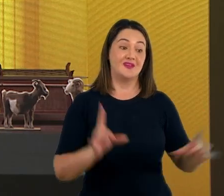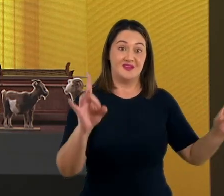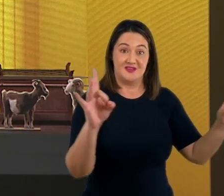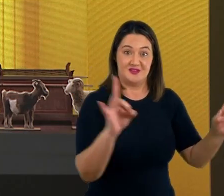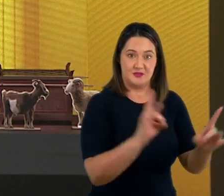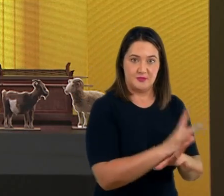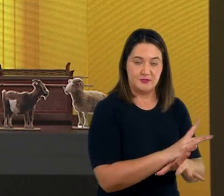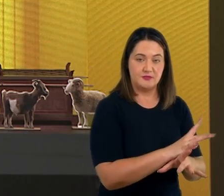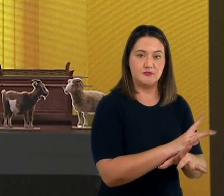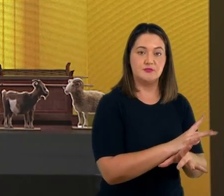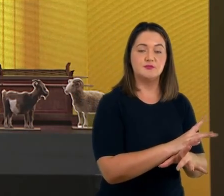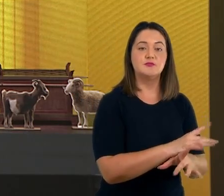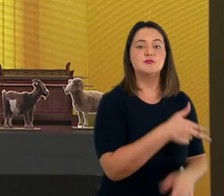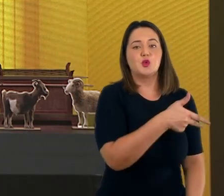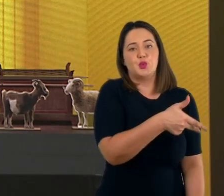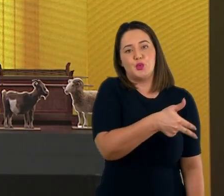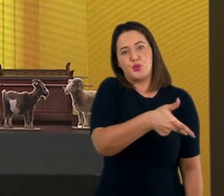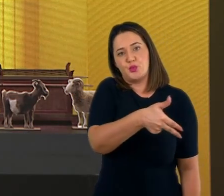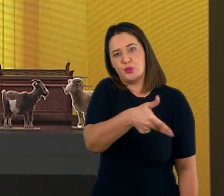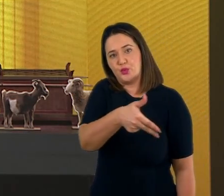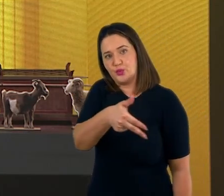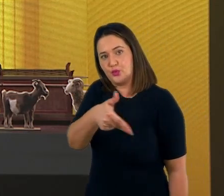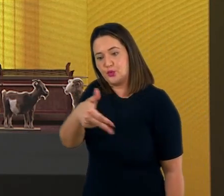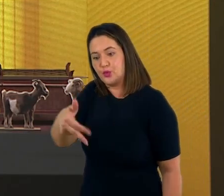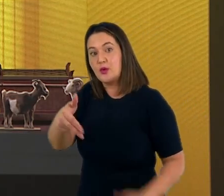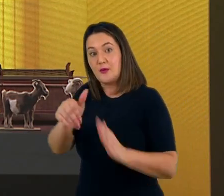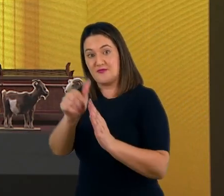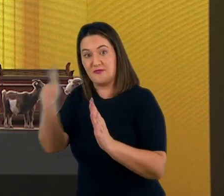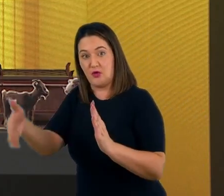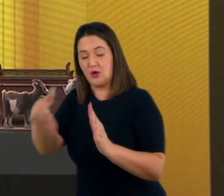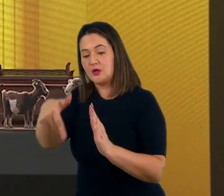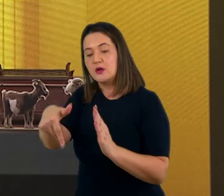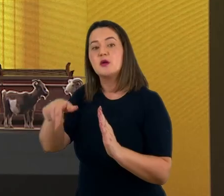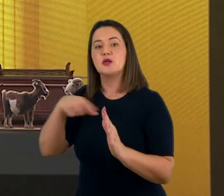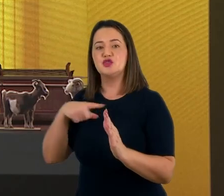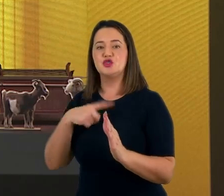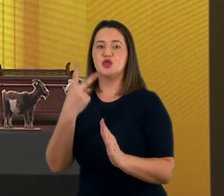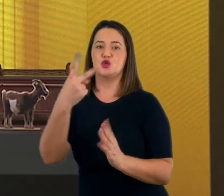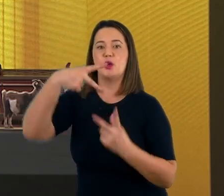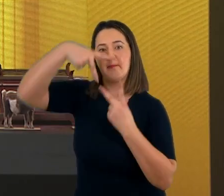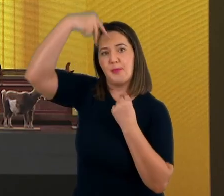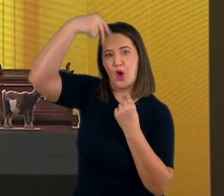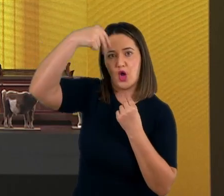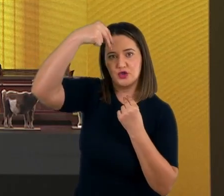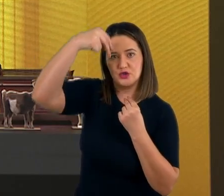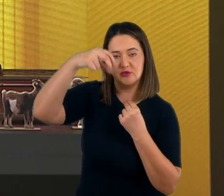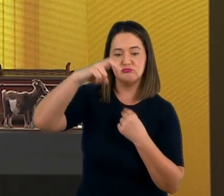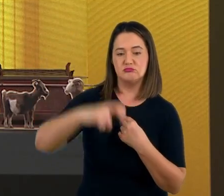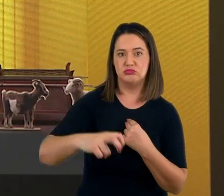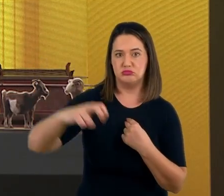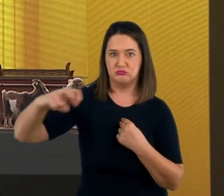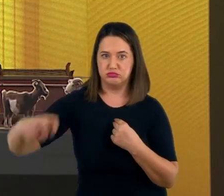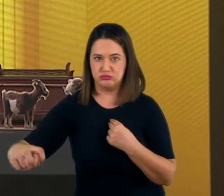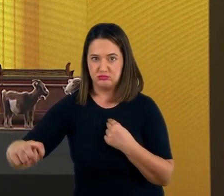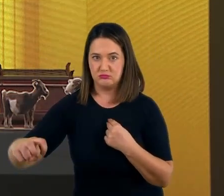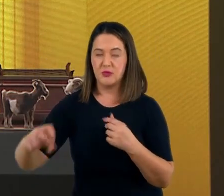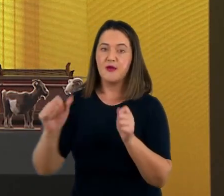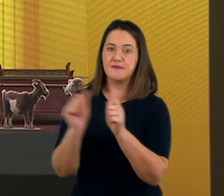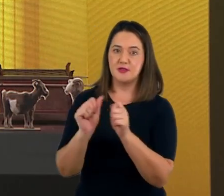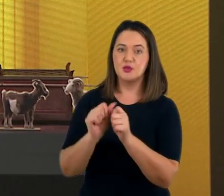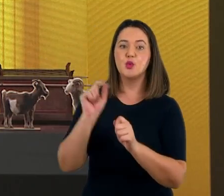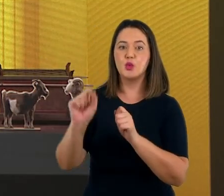todo de linho. Depois que ele fazia este exercício, ele voltava para o pátio e pegava 2